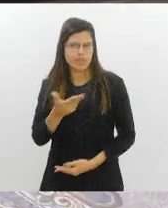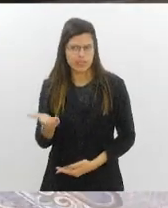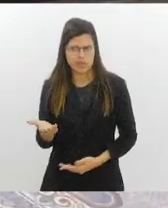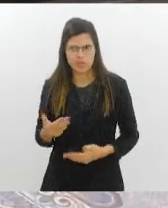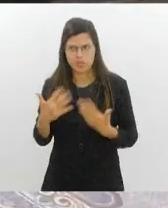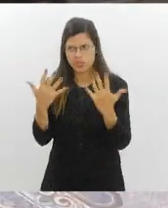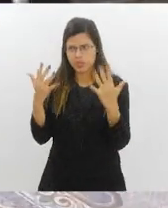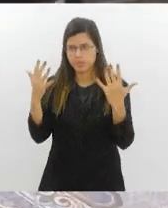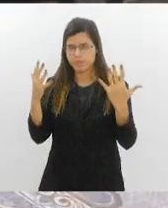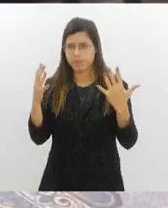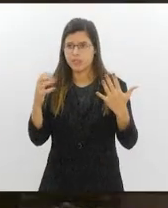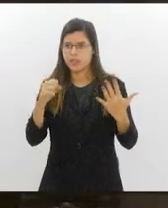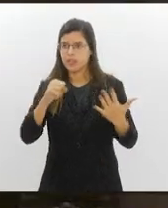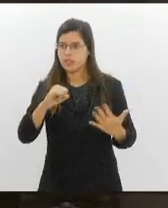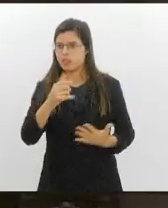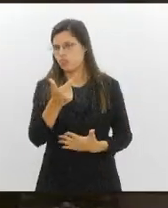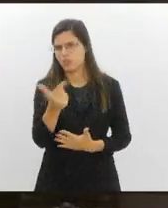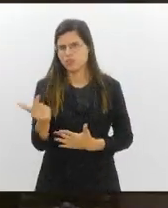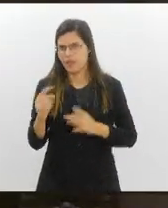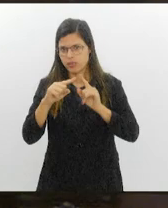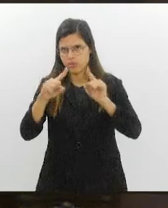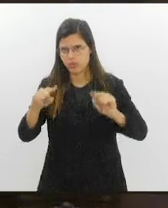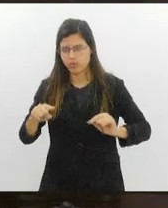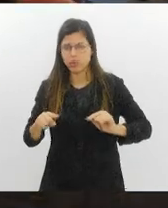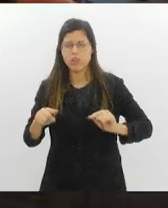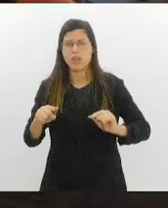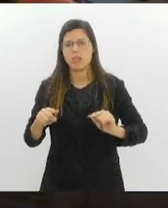Que sem eles eu tenho certeza